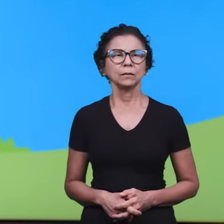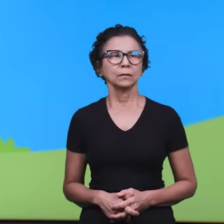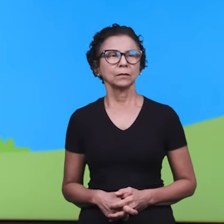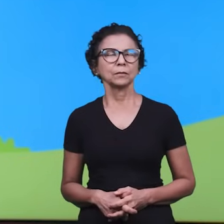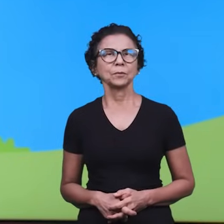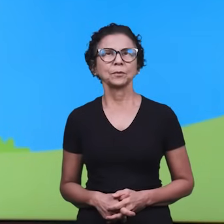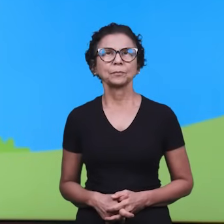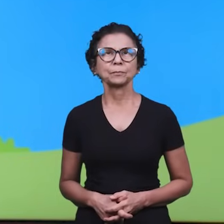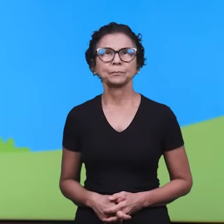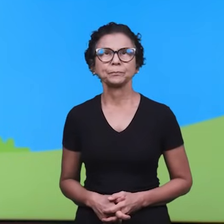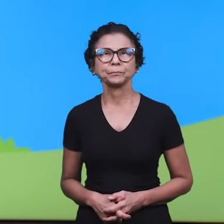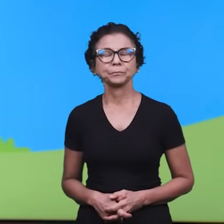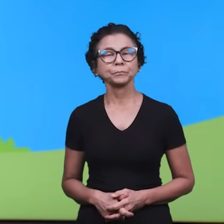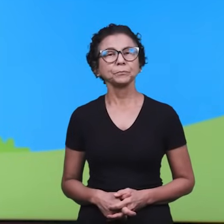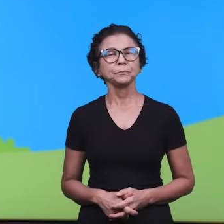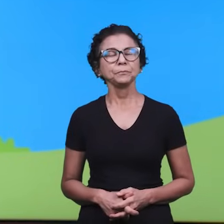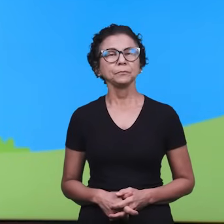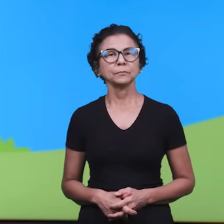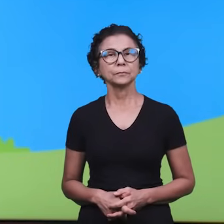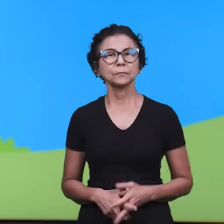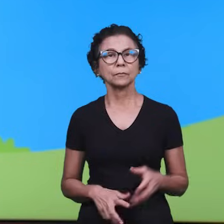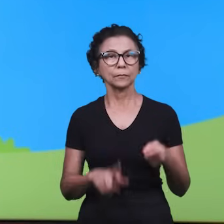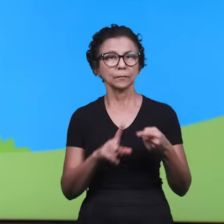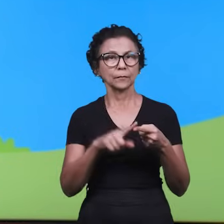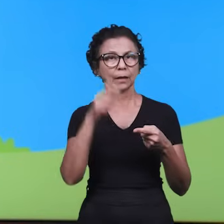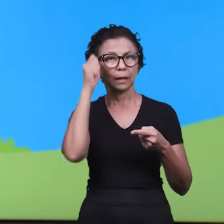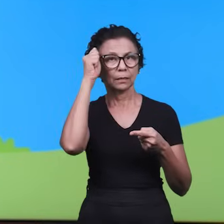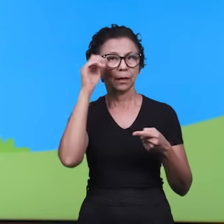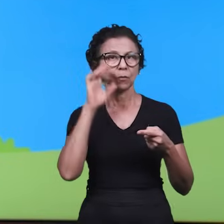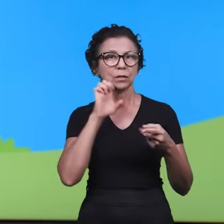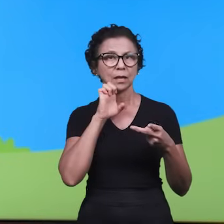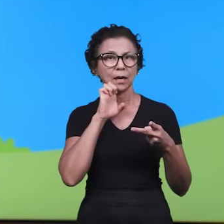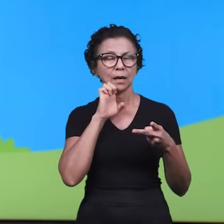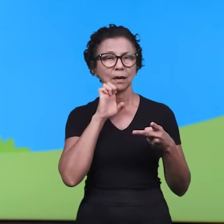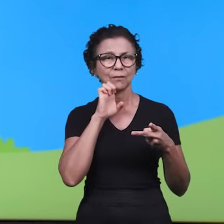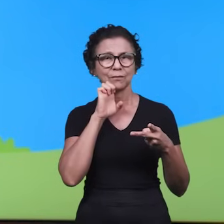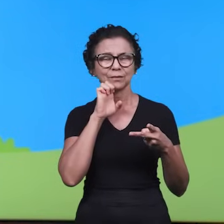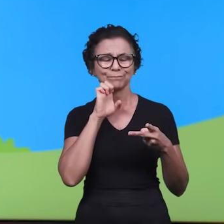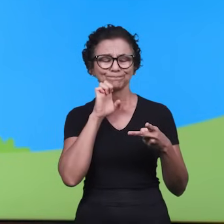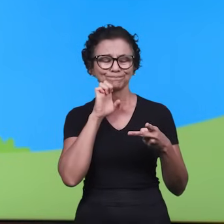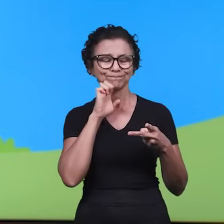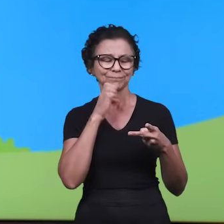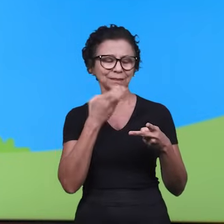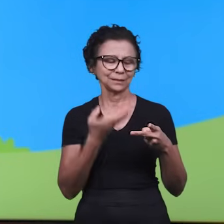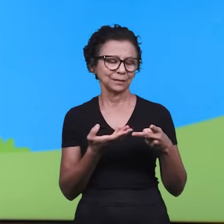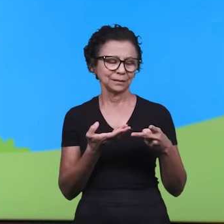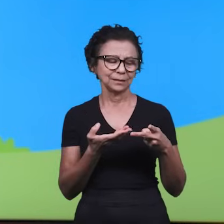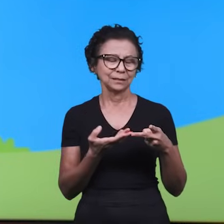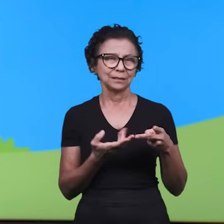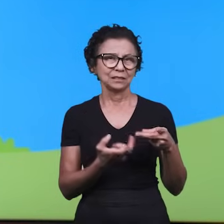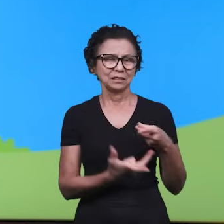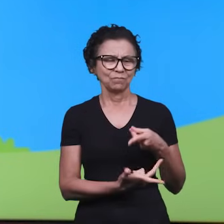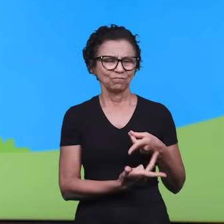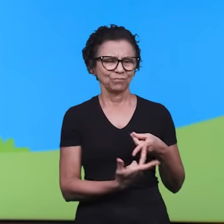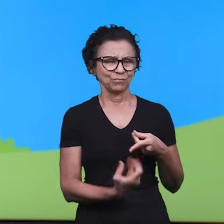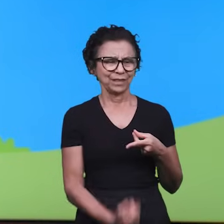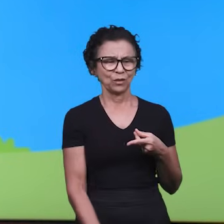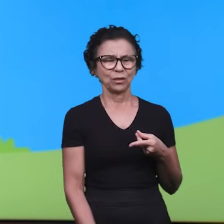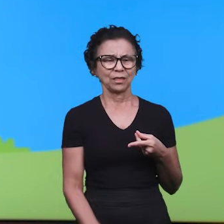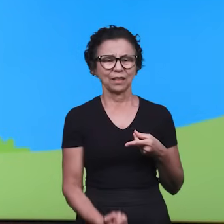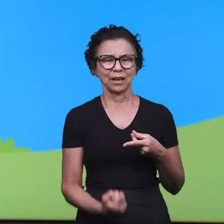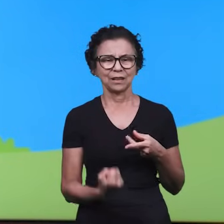vimos até agora, Adão e Eva foram derrotados. Por quê? Porque